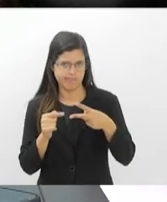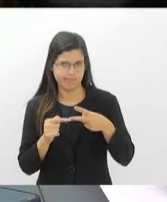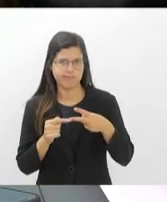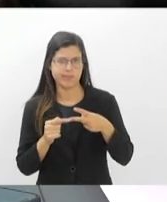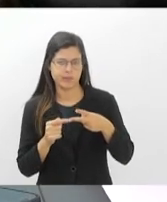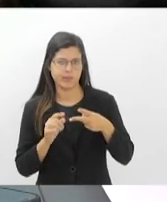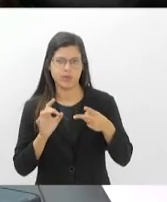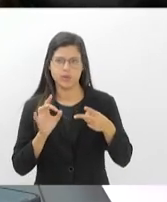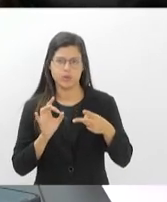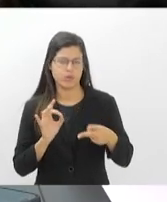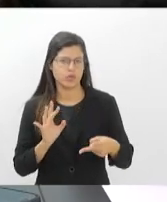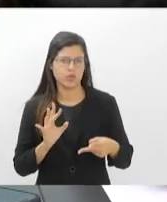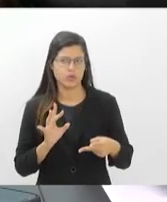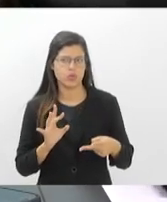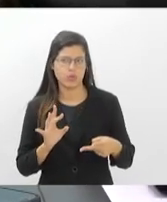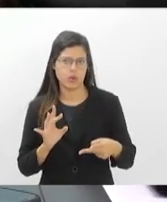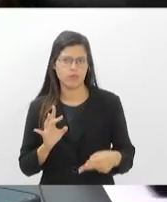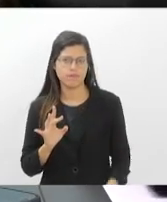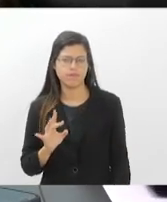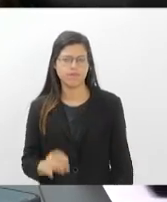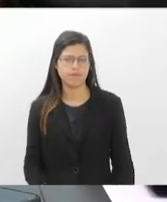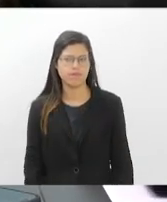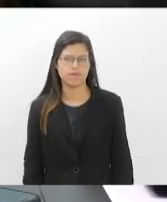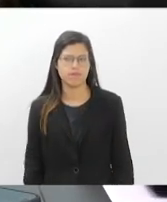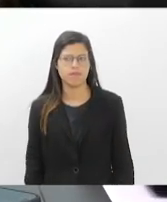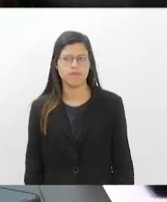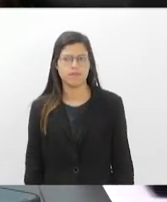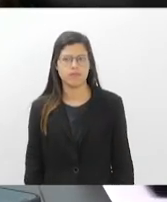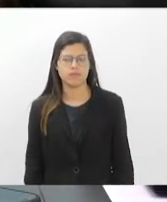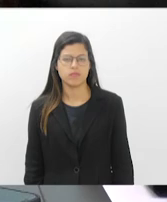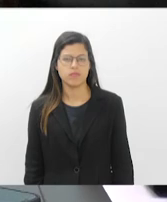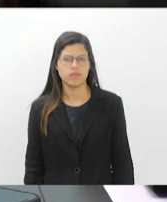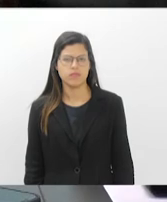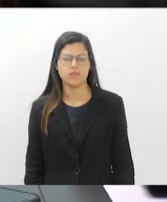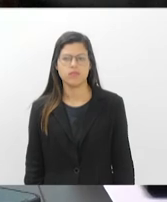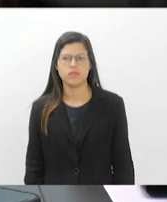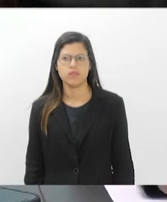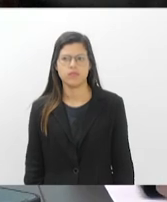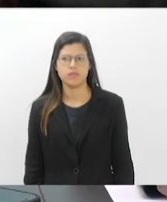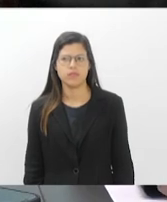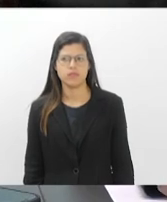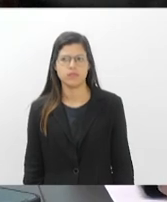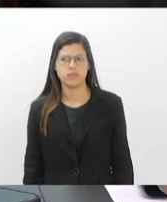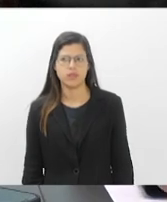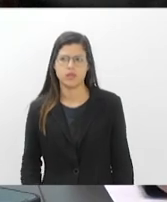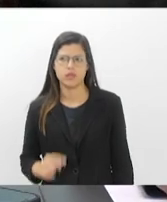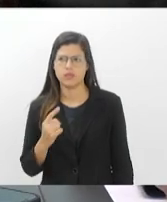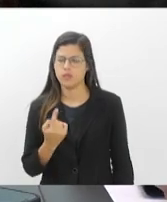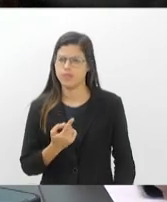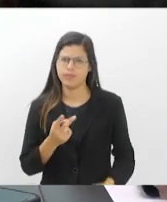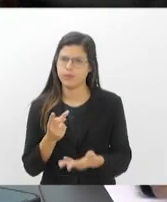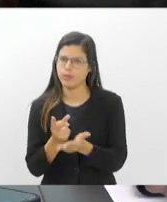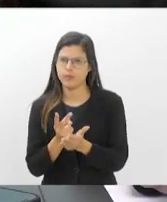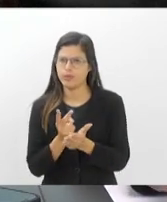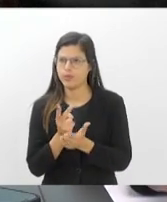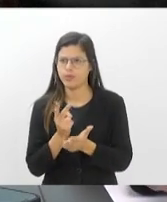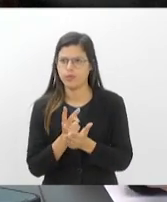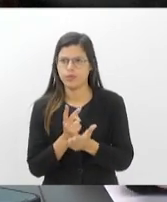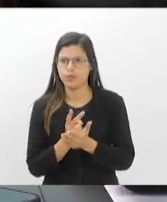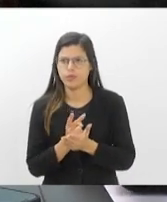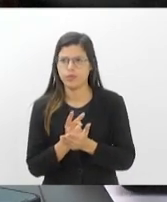já seria suficiente para que a gente não insistisse nesse